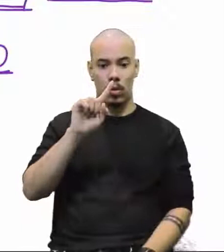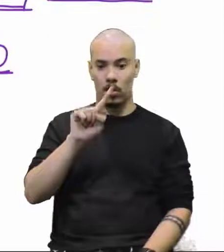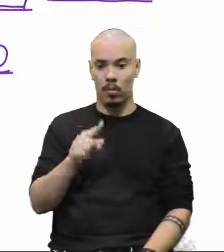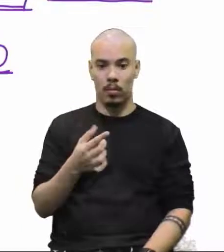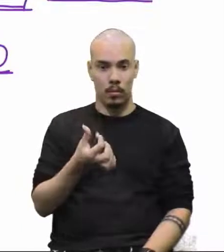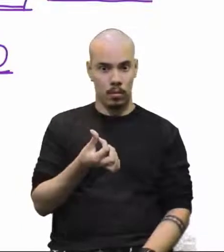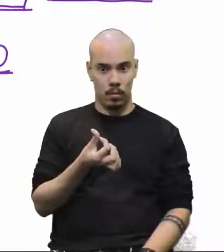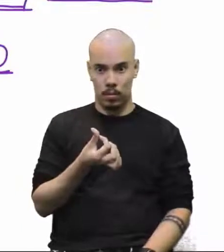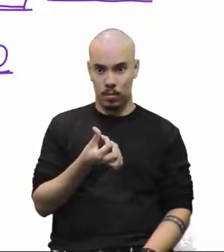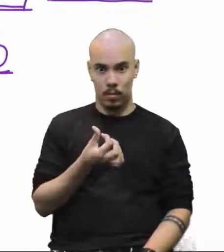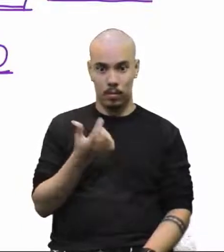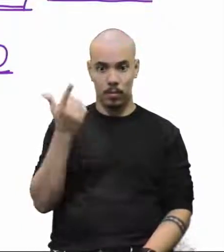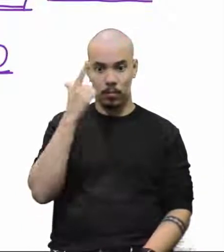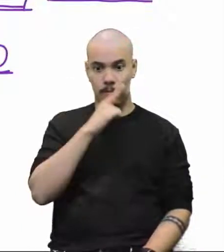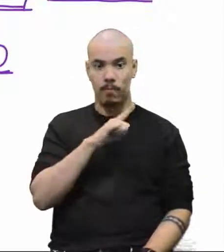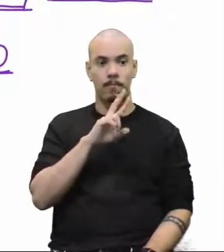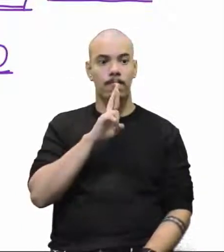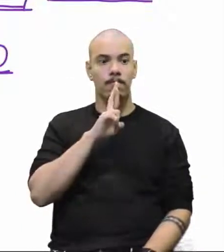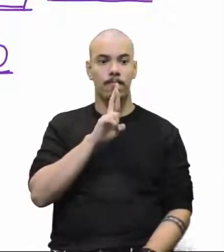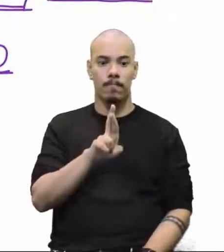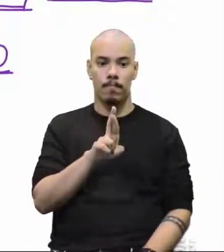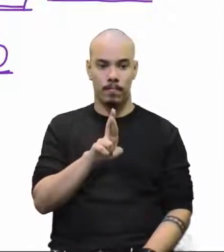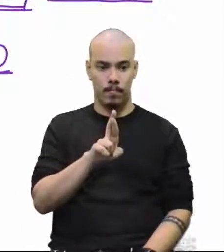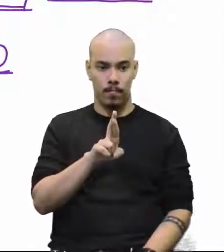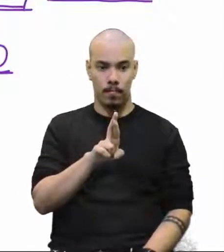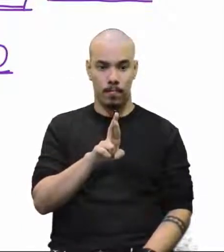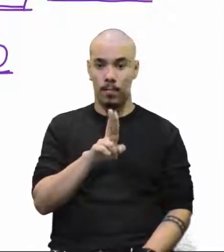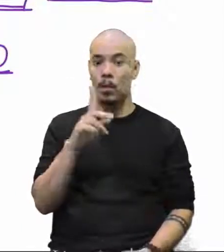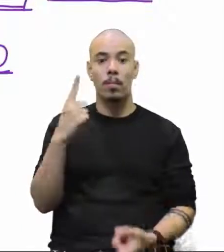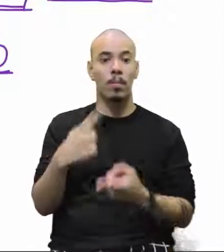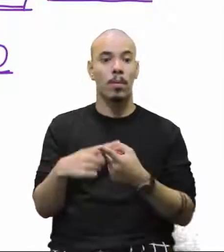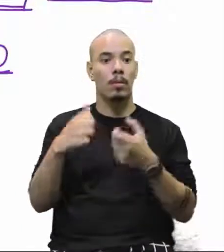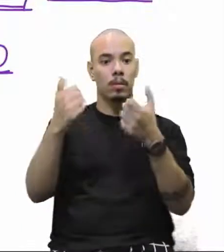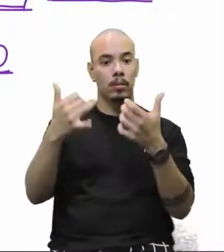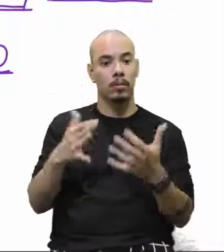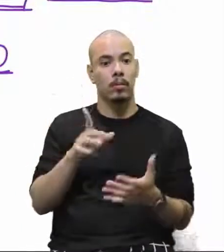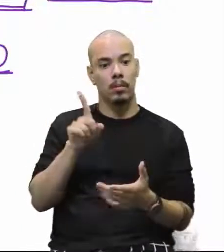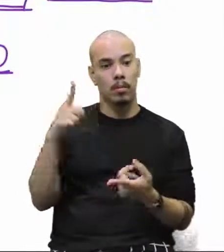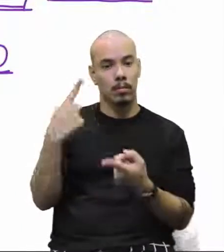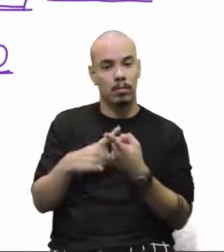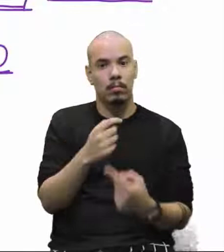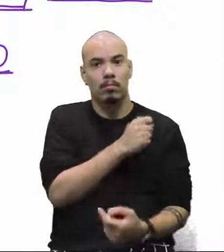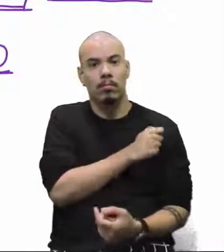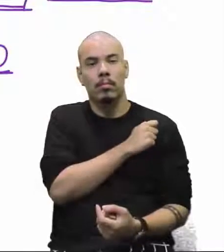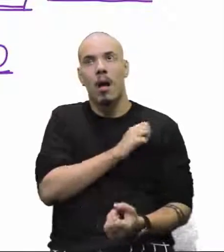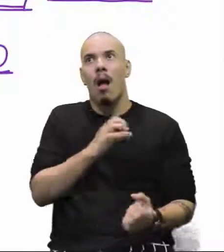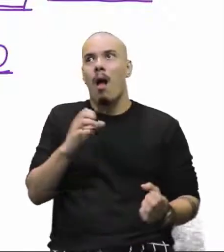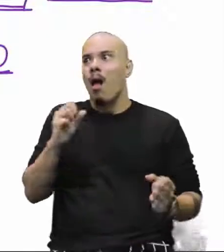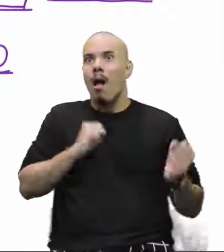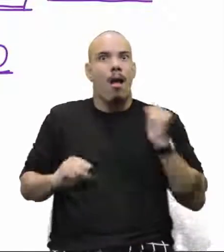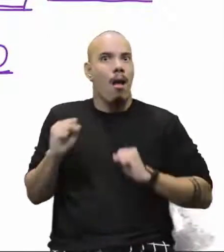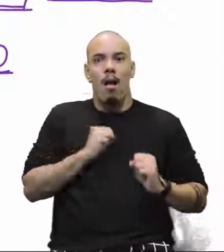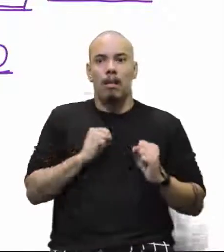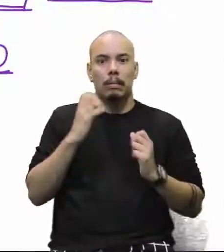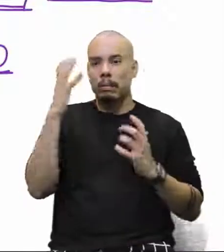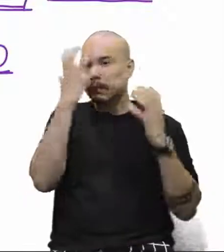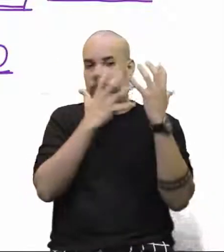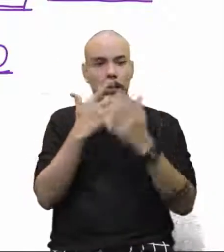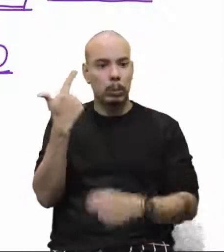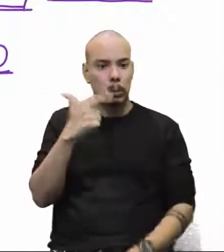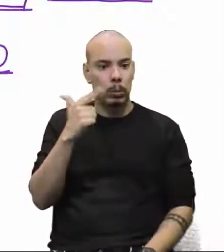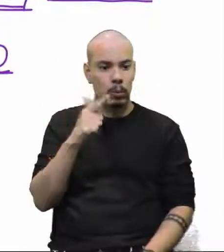e achar o meu resultado. Por que eu falo isso? Às vezes o aluno fica muito desesperado de achar o resultado. Ah, professor, mas não